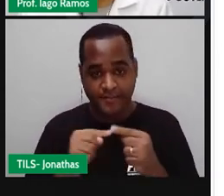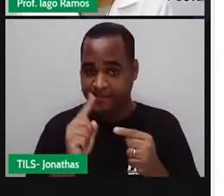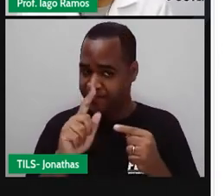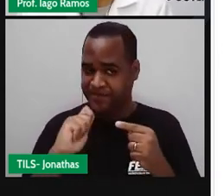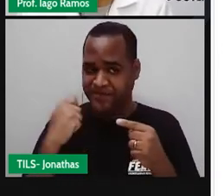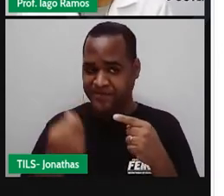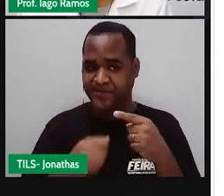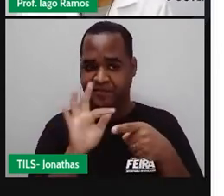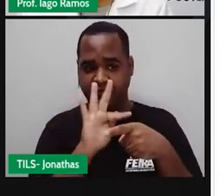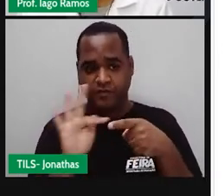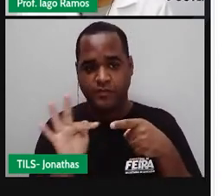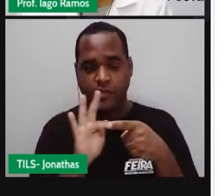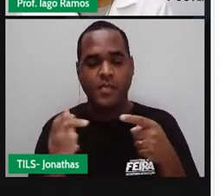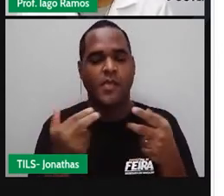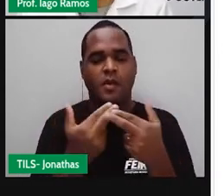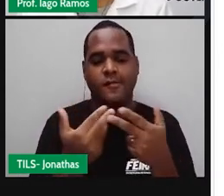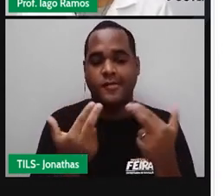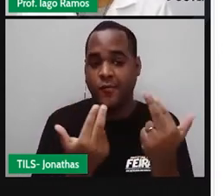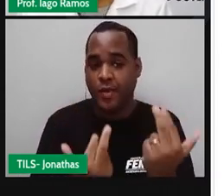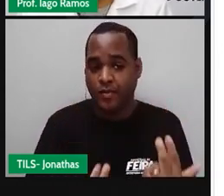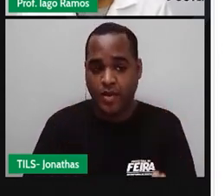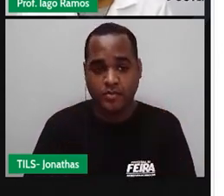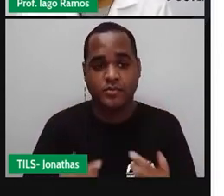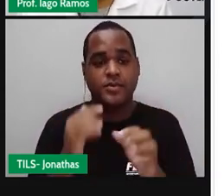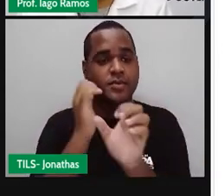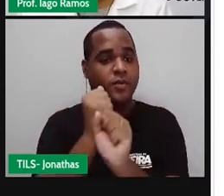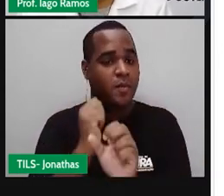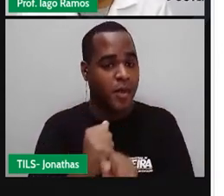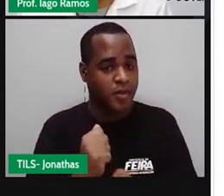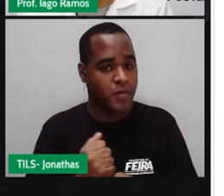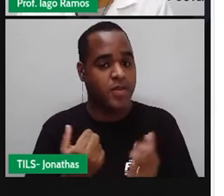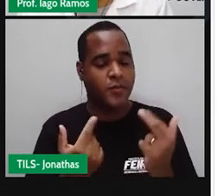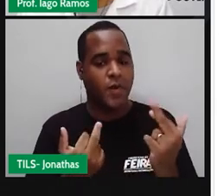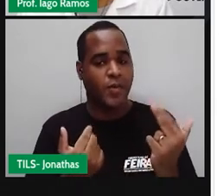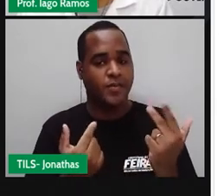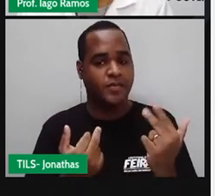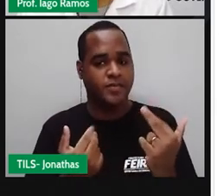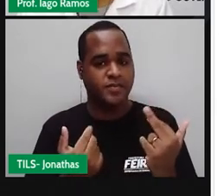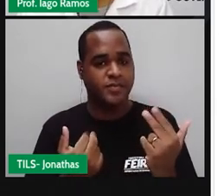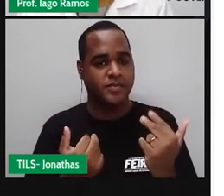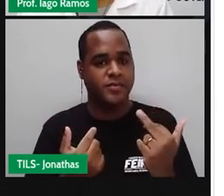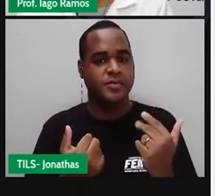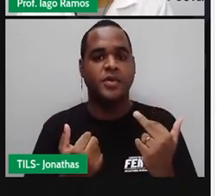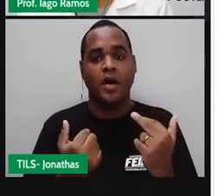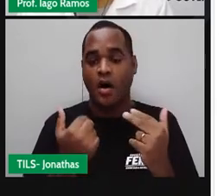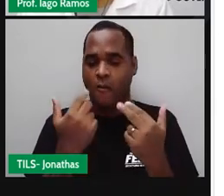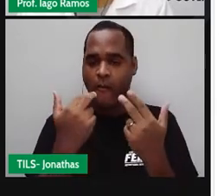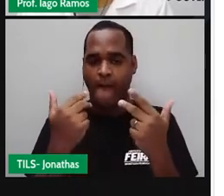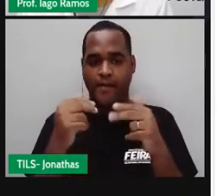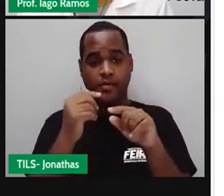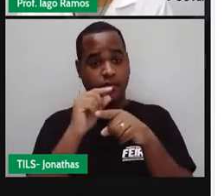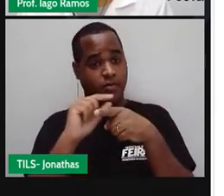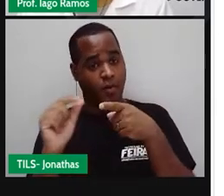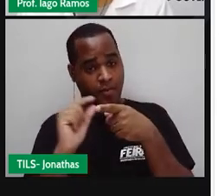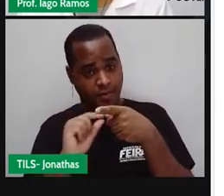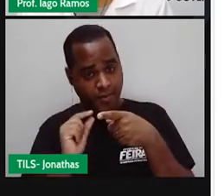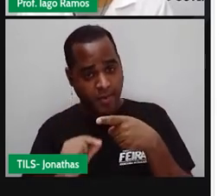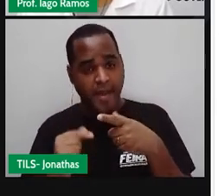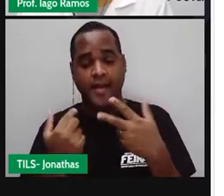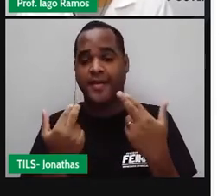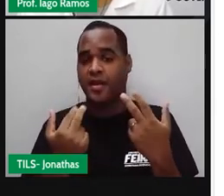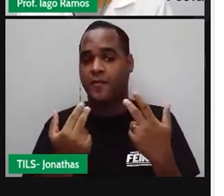frações representam a mesma quantidade Olha só representam essas três frações